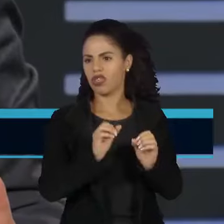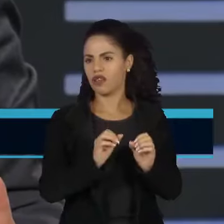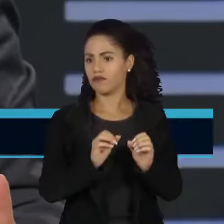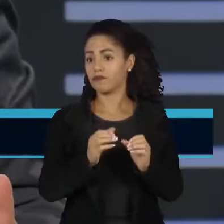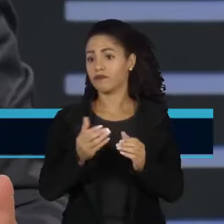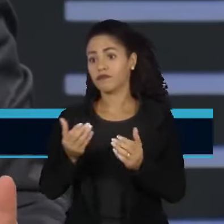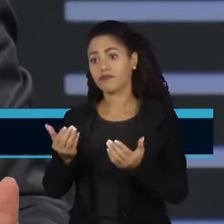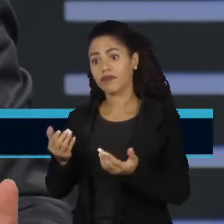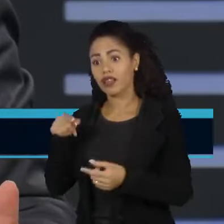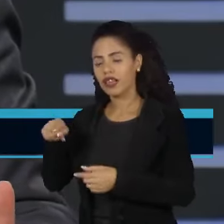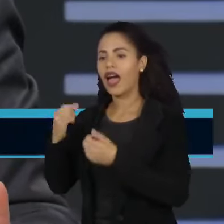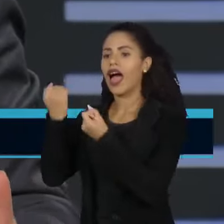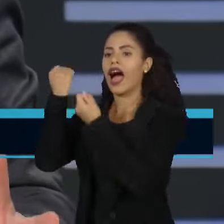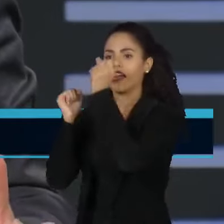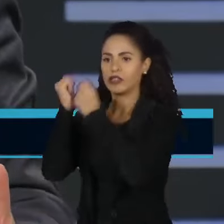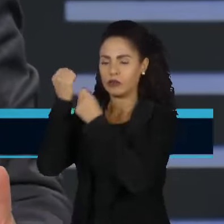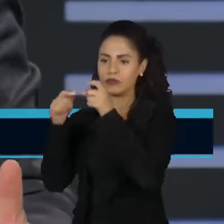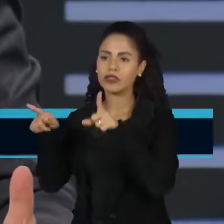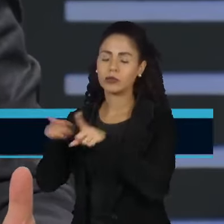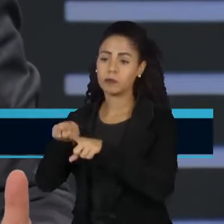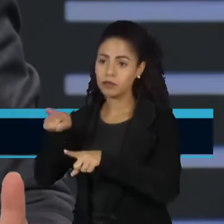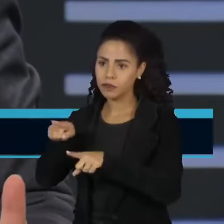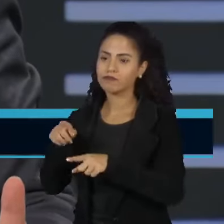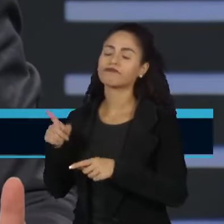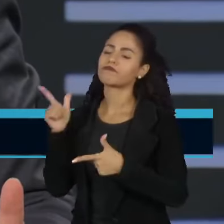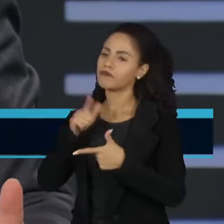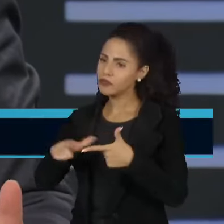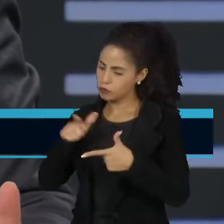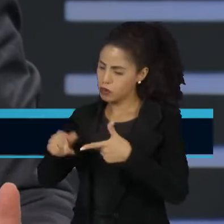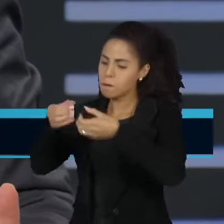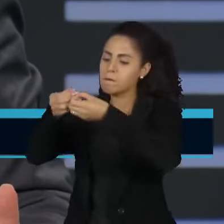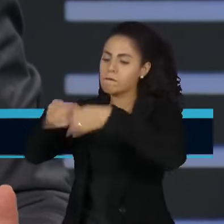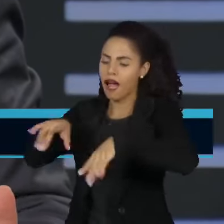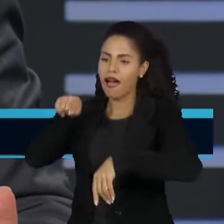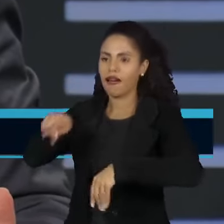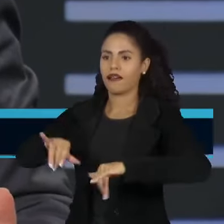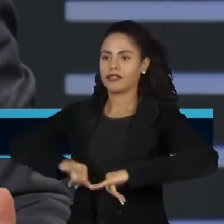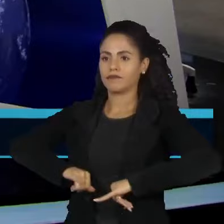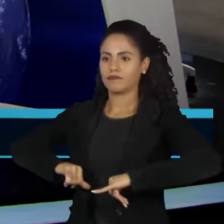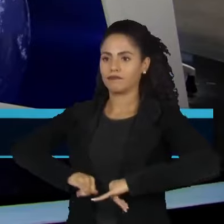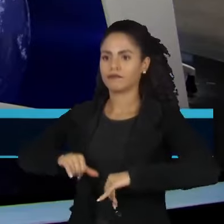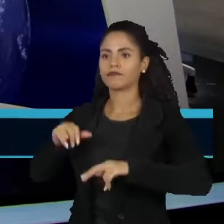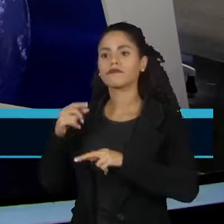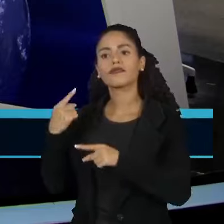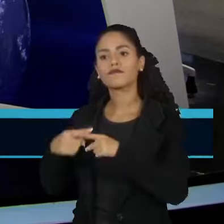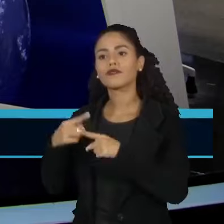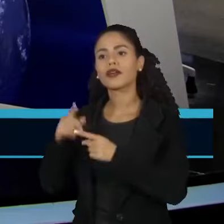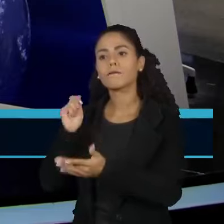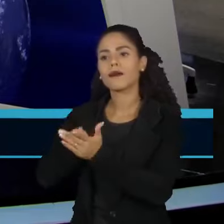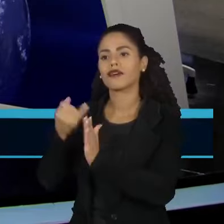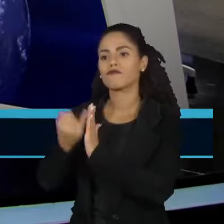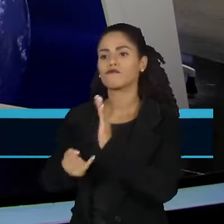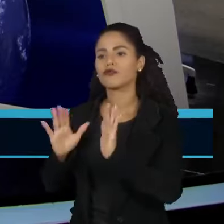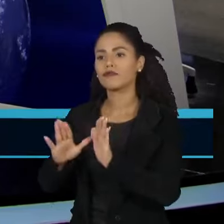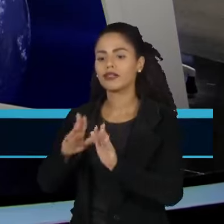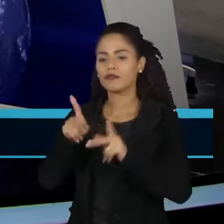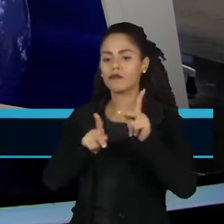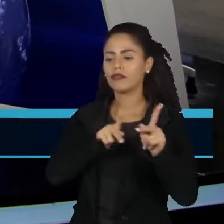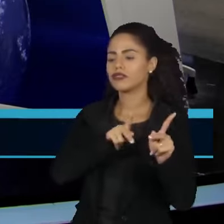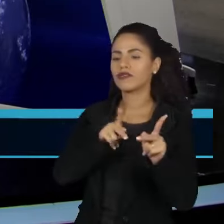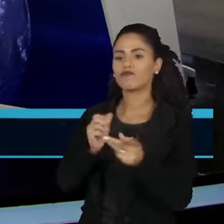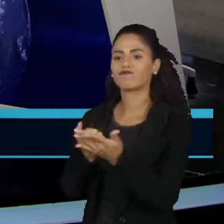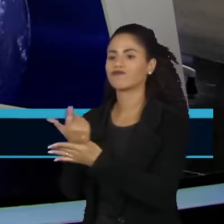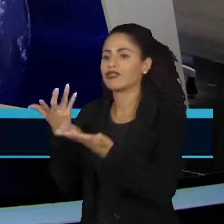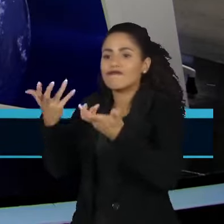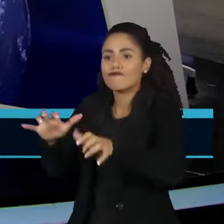uma indústria, como a Juliana colocou, que sai prejudicada e tem até uma situação mais agravante ainda, que eu estudo há muitos anos, a questão do